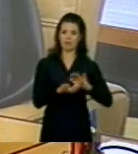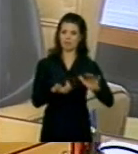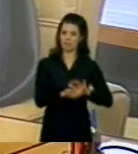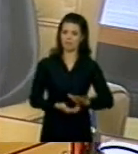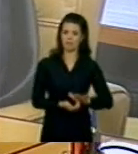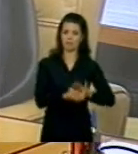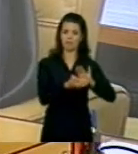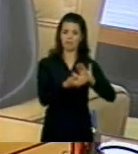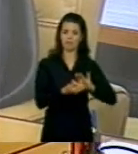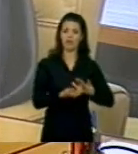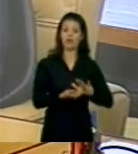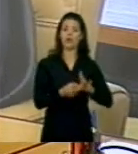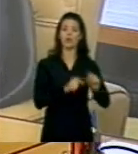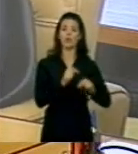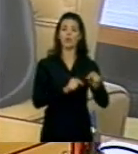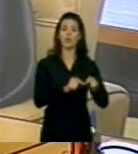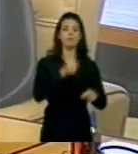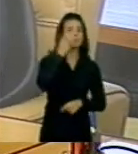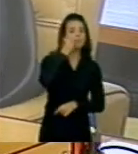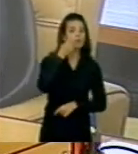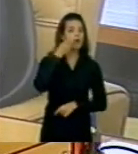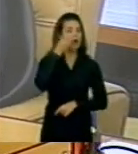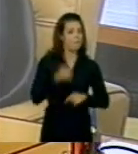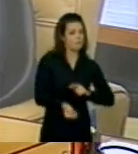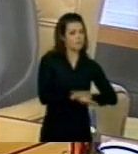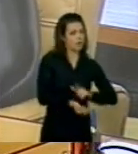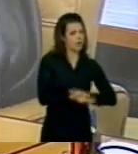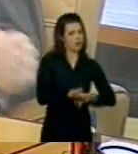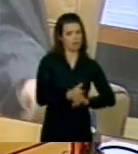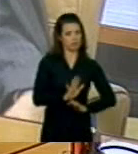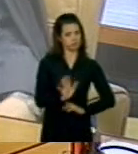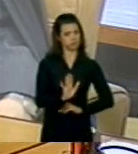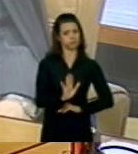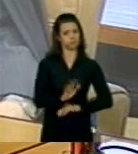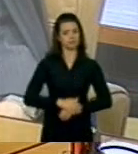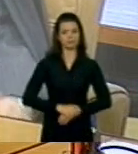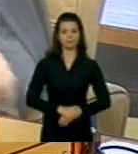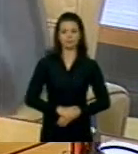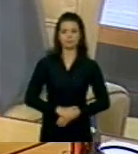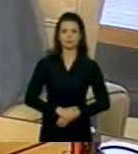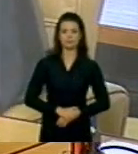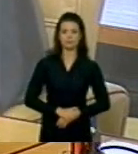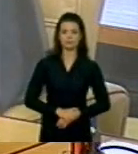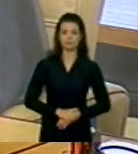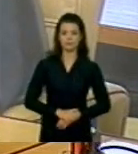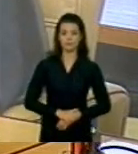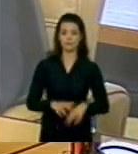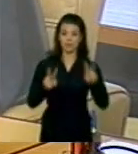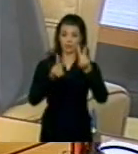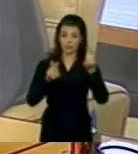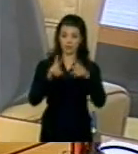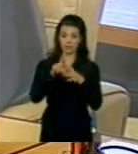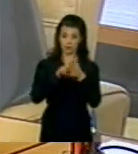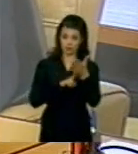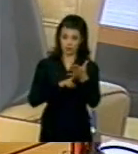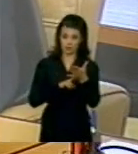impliquem conceder ao parlamentar alguma espécie de privilégio injustificado. A despeito da redação